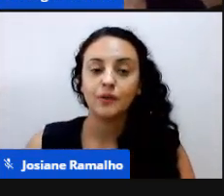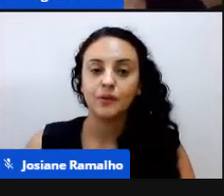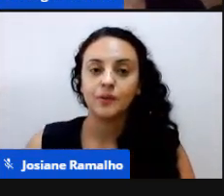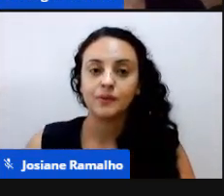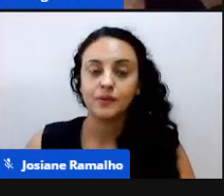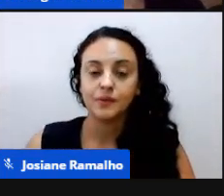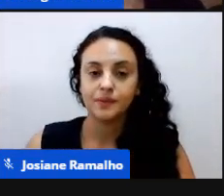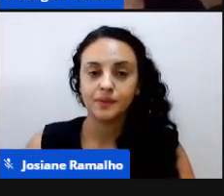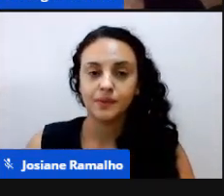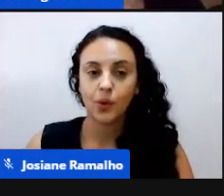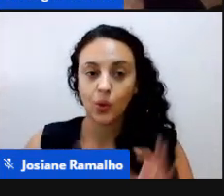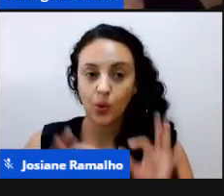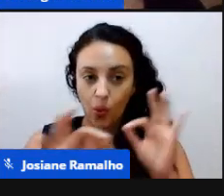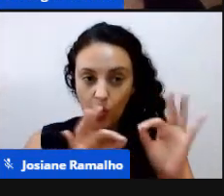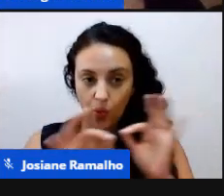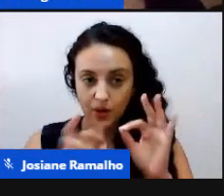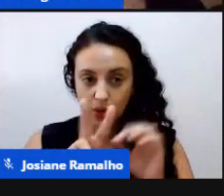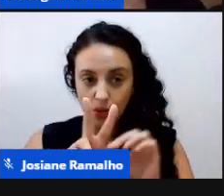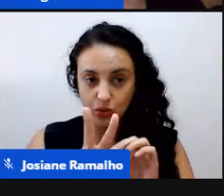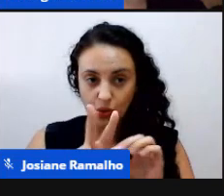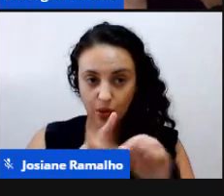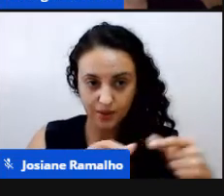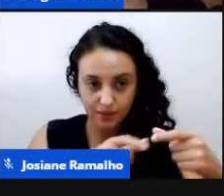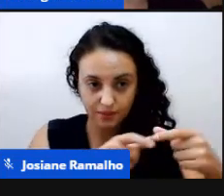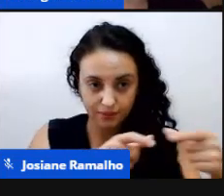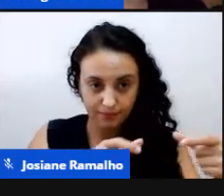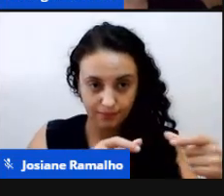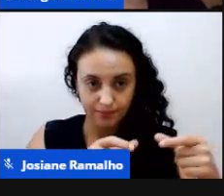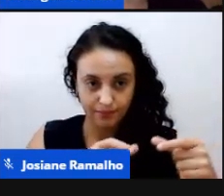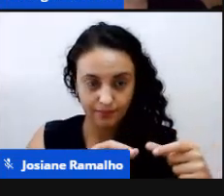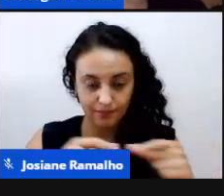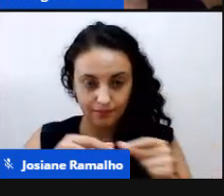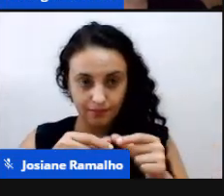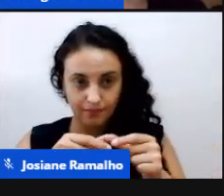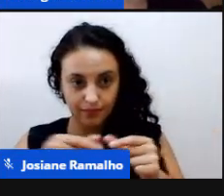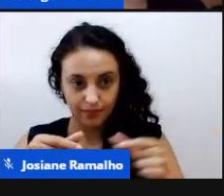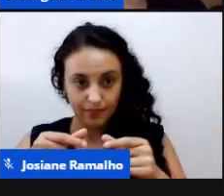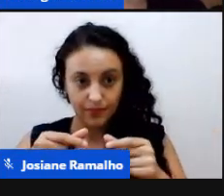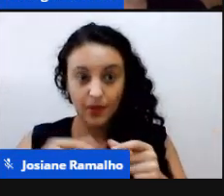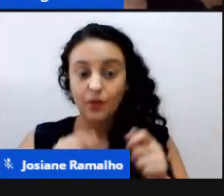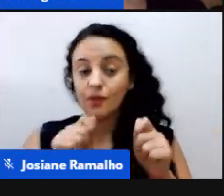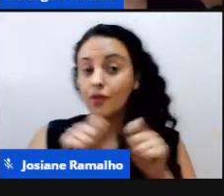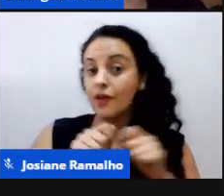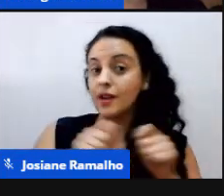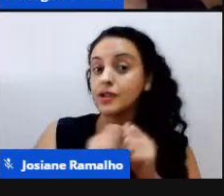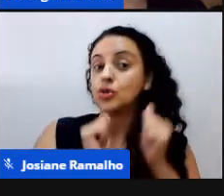vou colocar no chão, beleza? E vou fazer junto com ele.